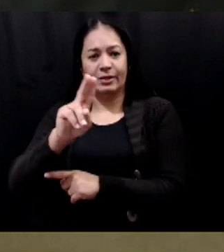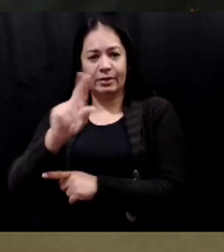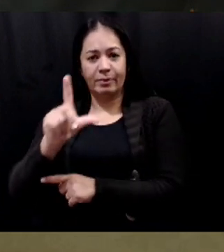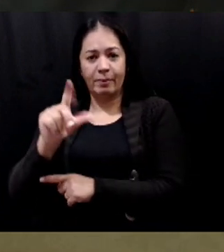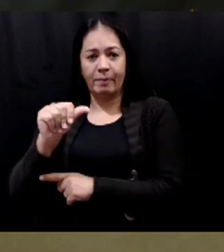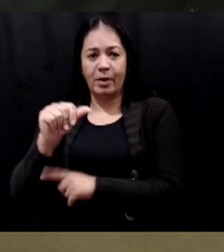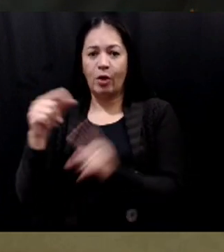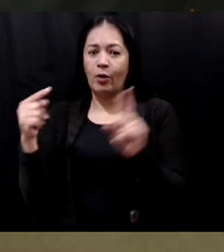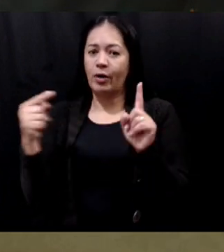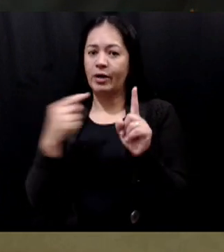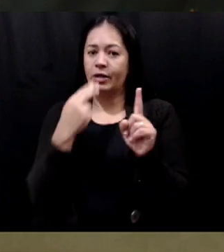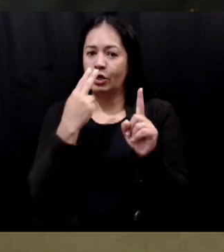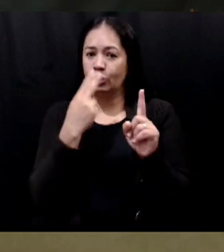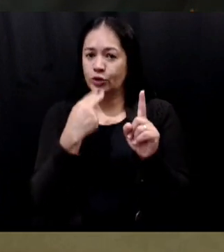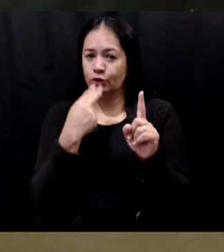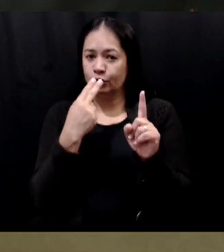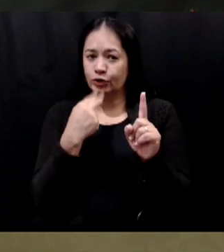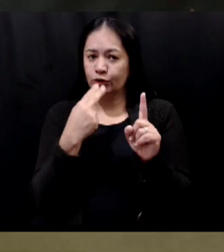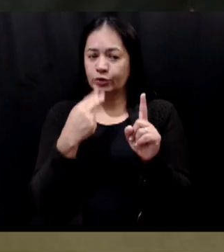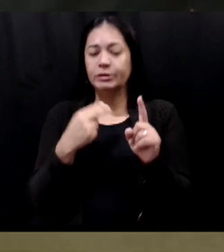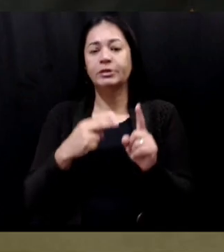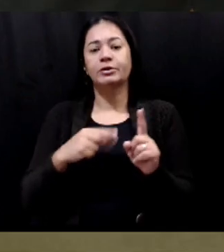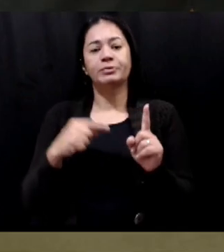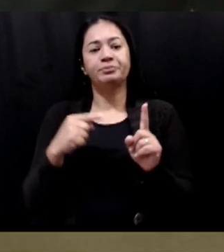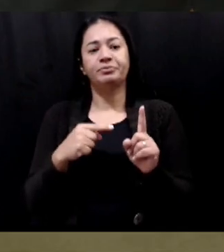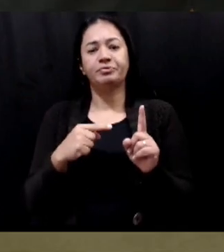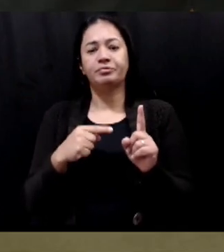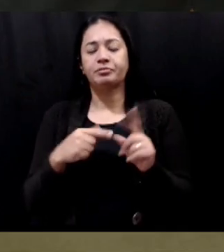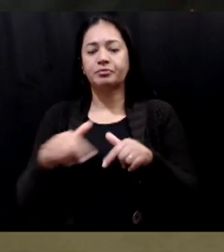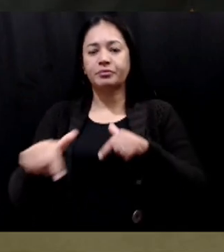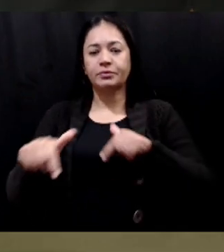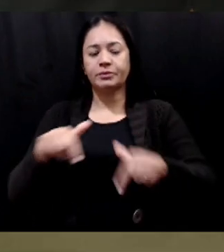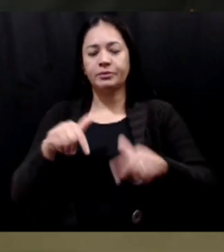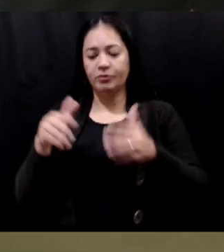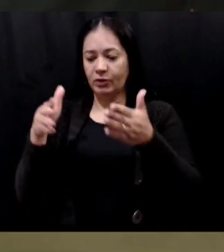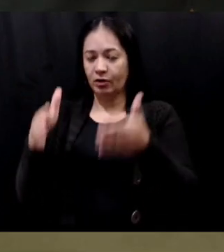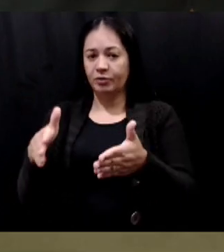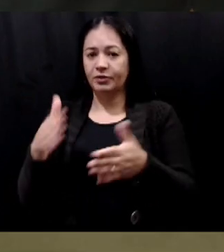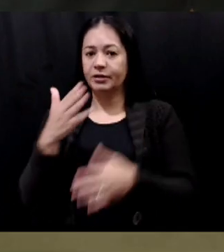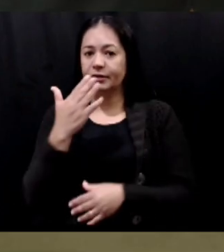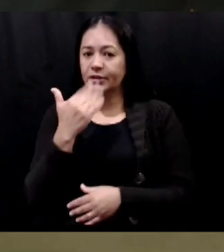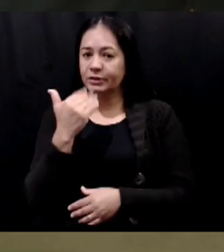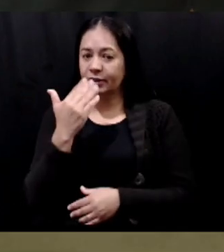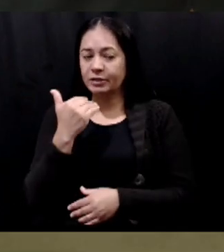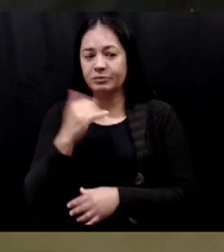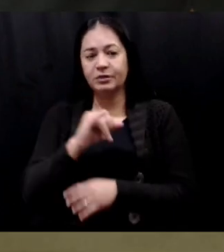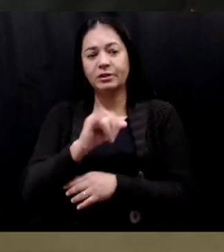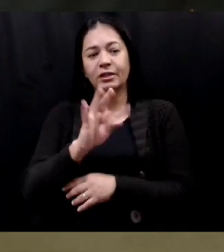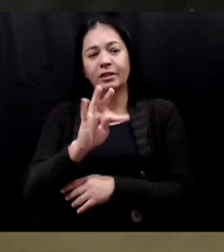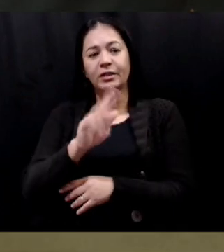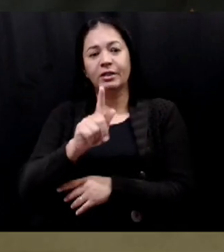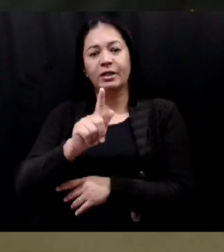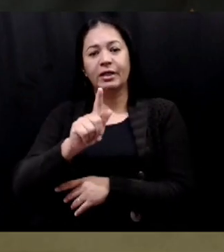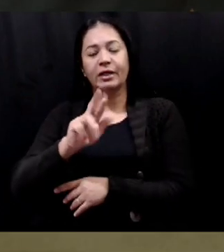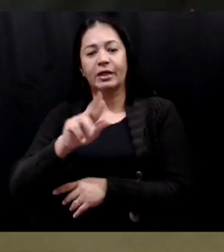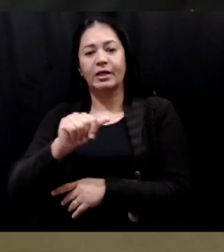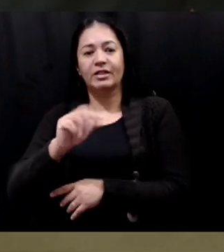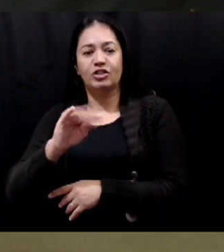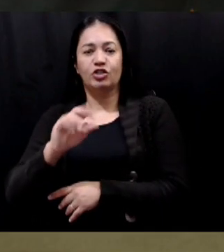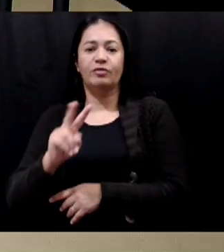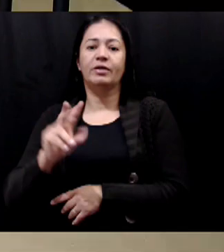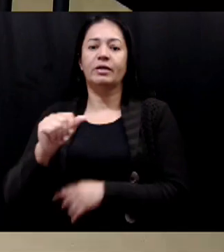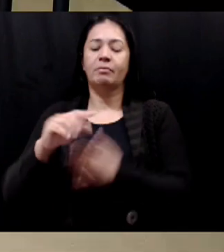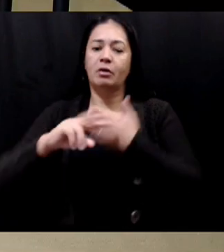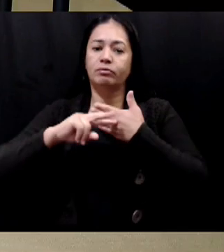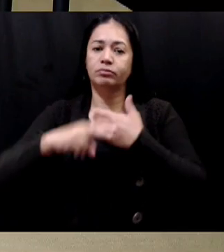nutricionista clínica funcional. Ela atua com foco na alimentação integrativa e nos impactos hormonais e metabólicos das